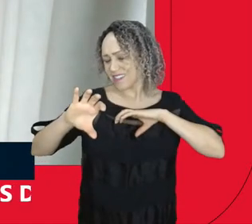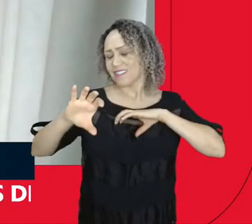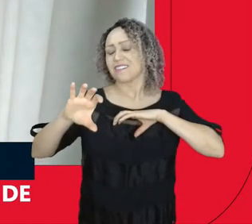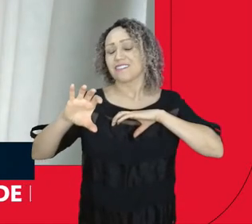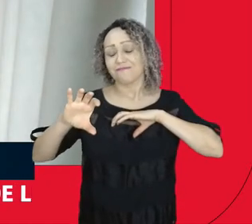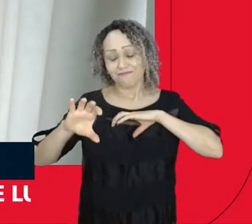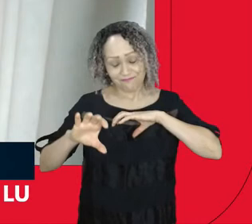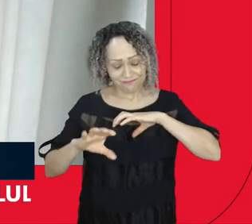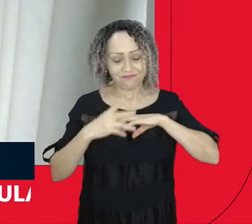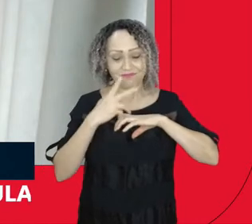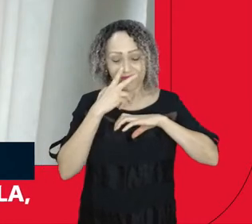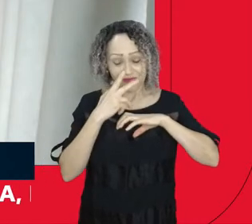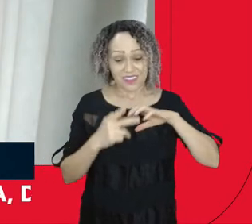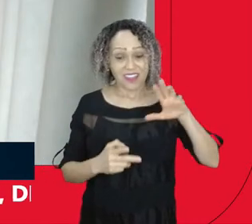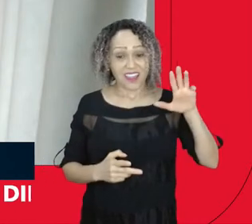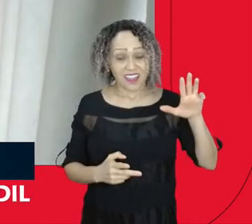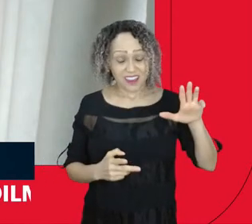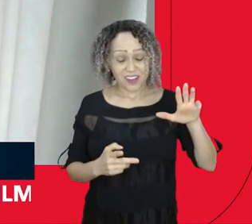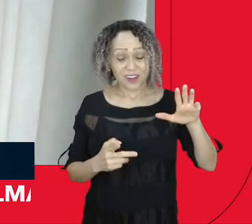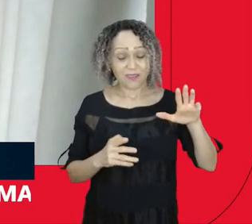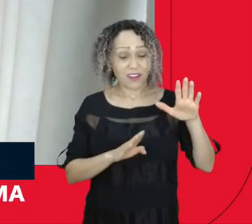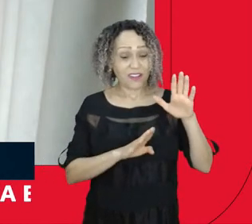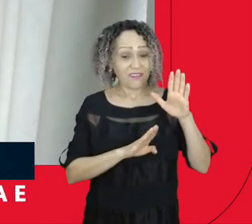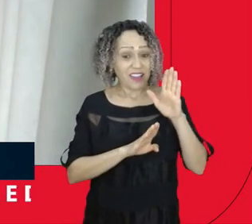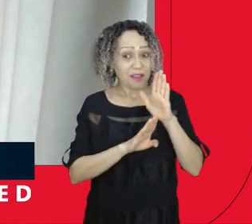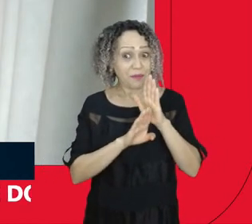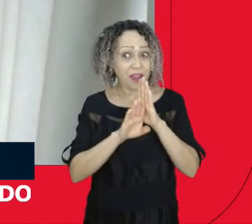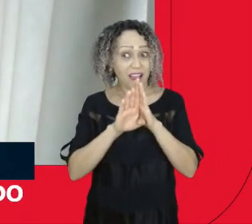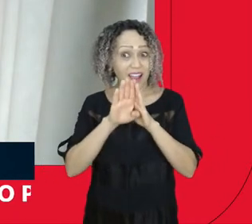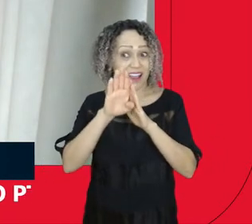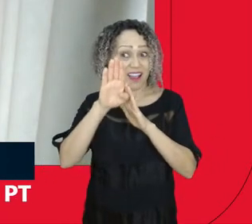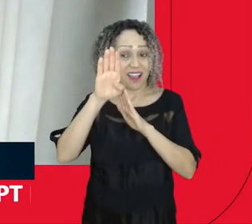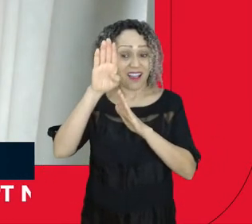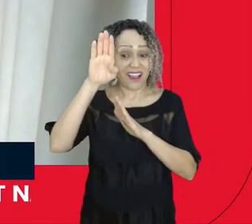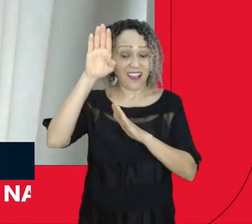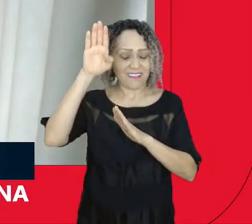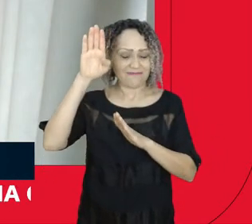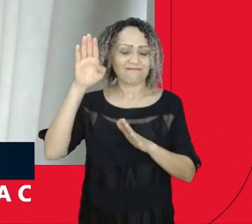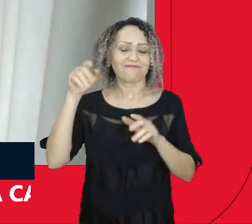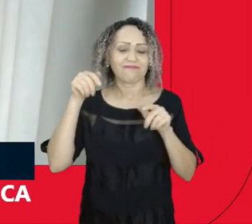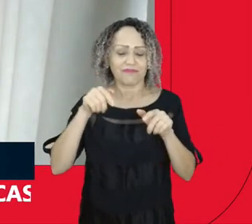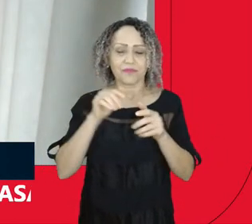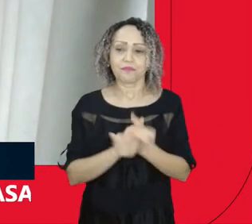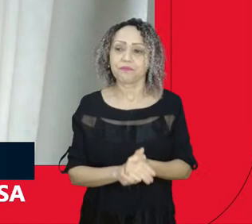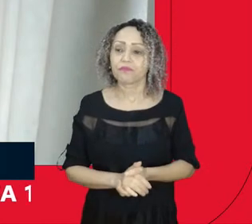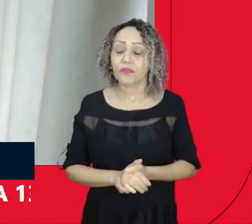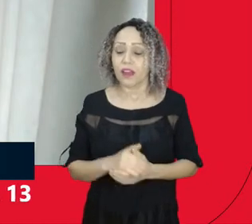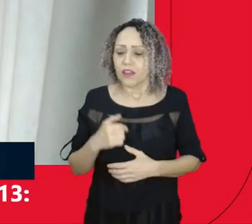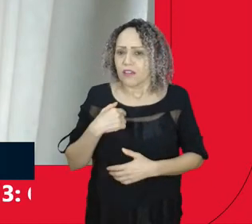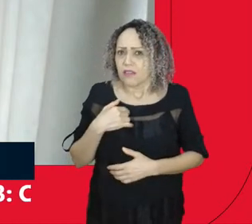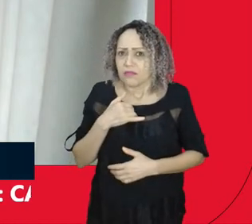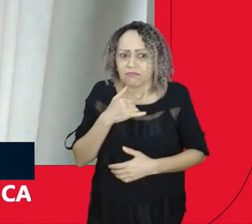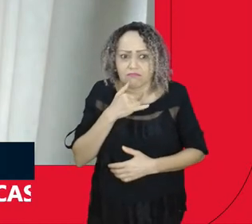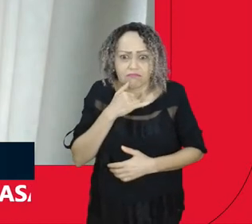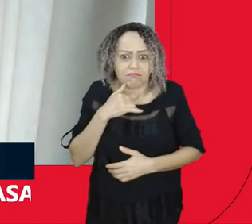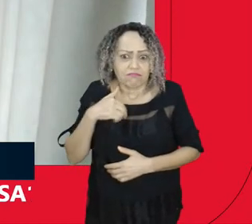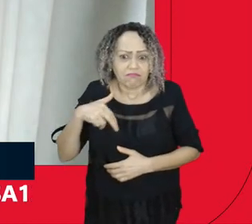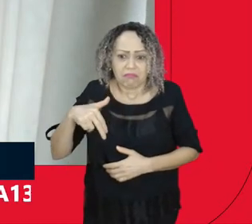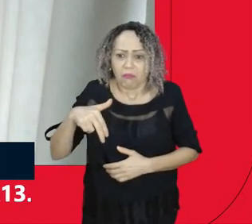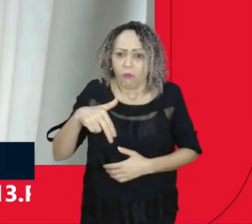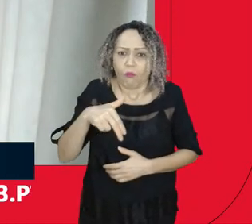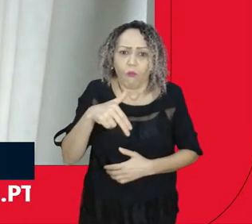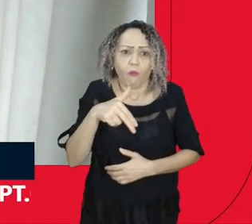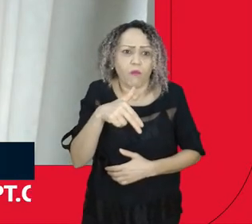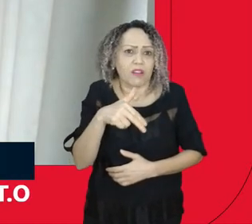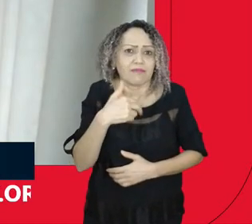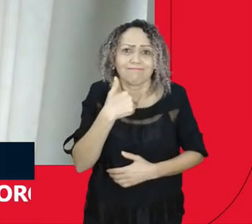estado. Eu, infelizmente, não posso ir. Estou em cadeira de rodas, fraturei o fêmur no último dia da campanha. Fiz uma